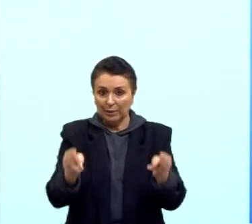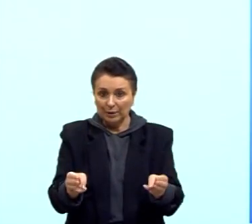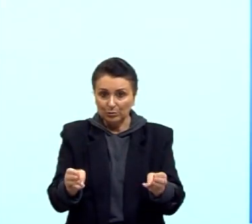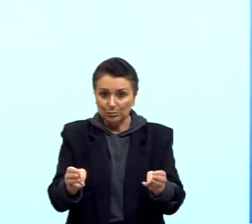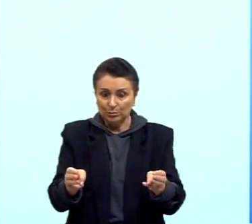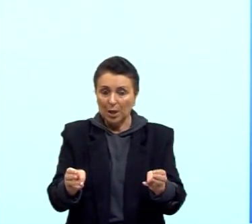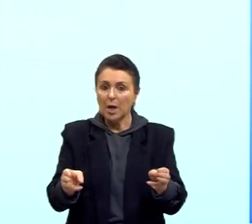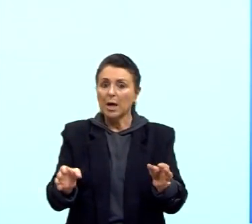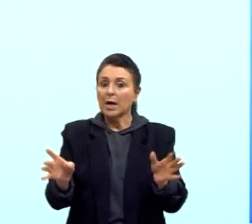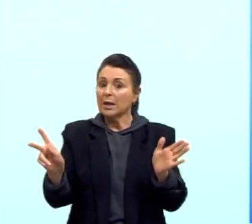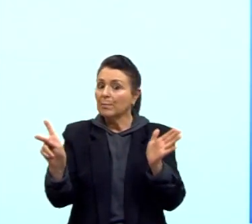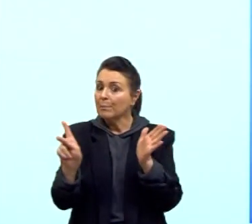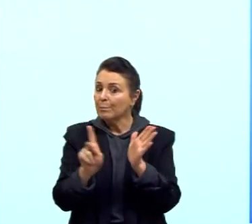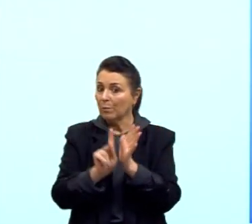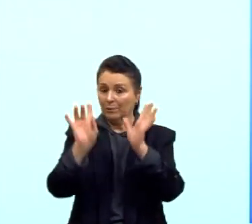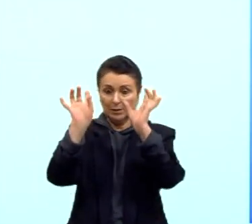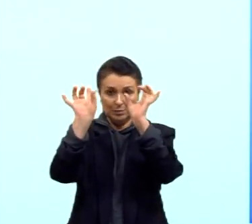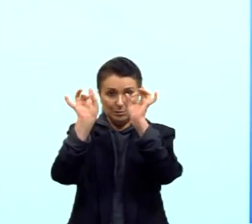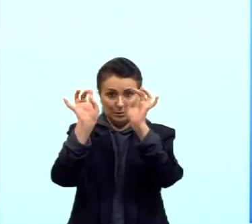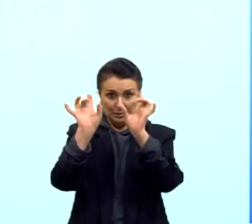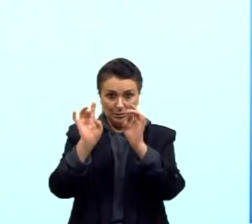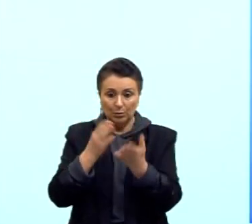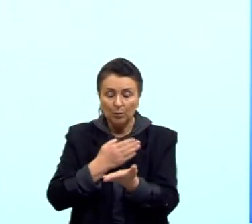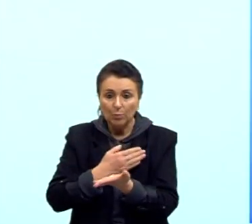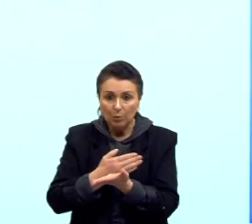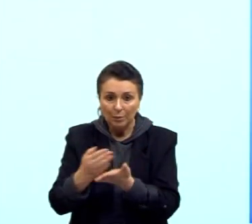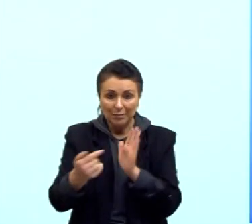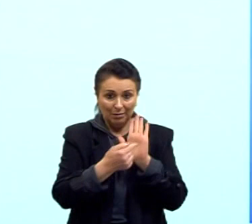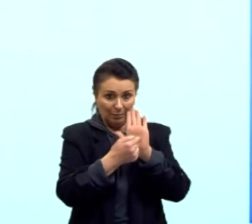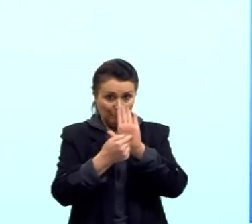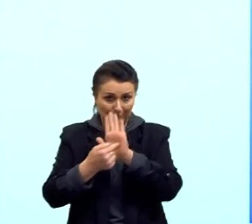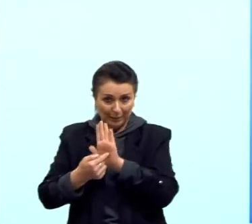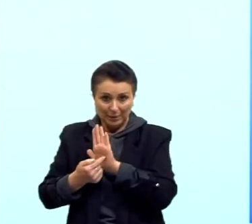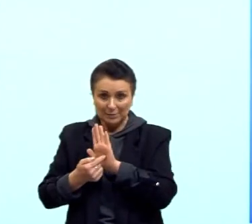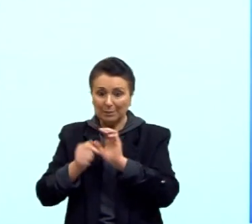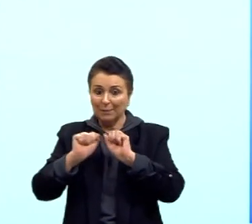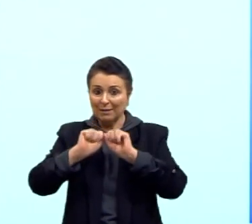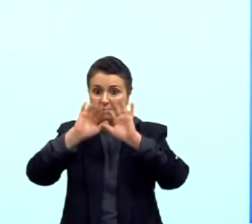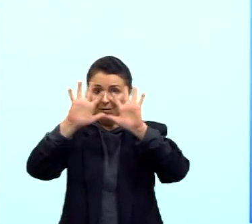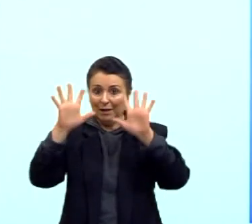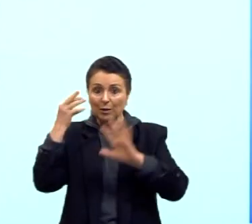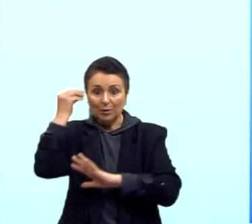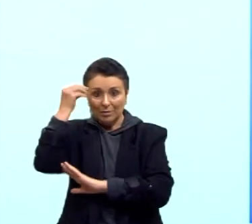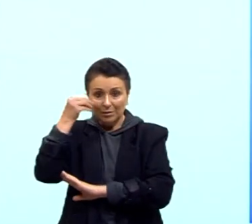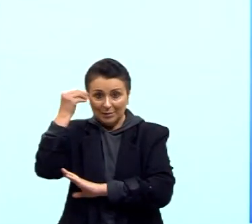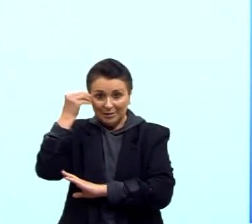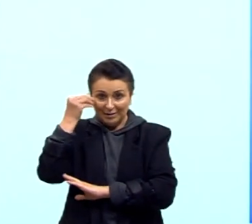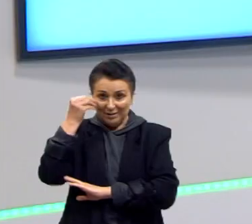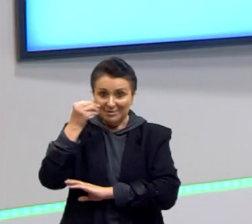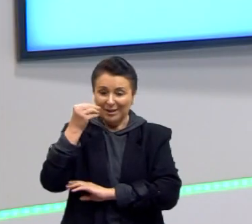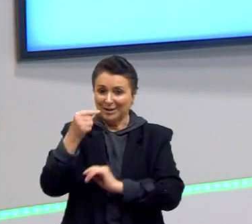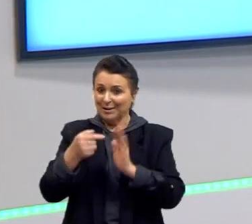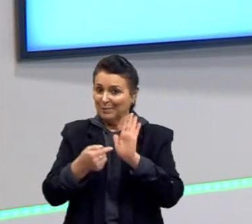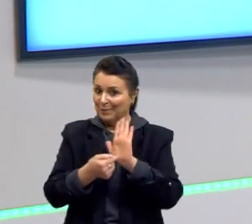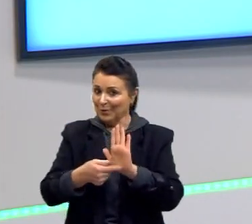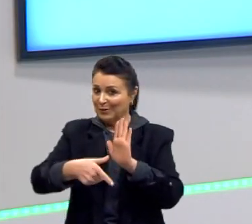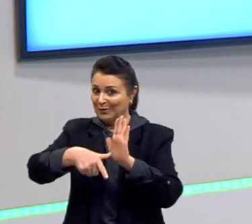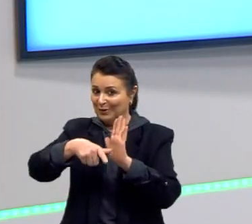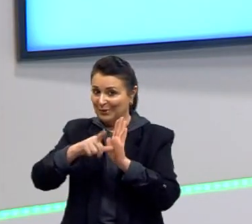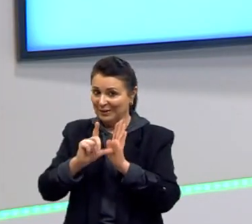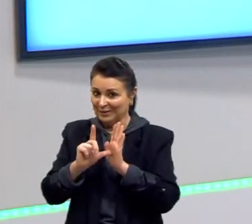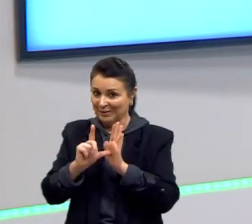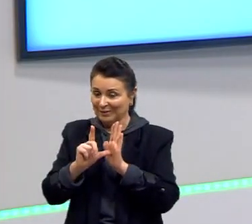formato específico aqui ó que já começa aparecer melhor né da experiência que a gente fez tá